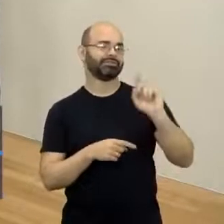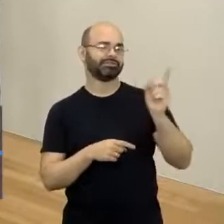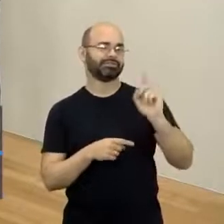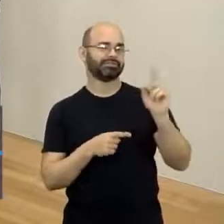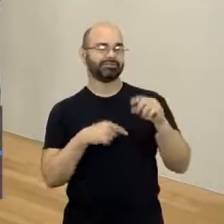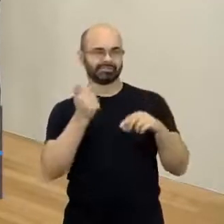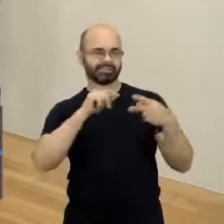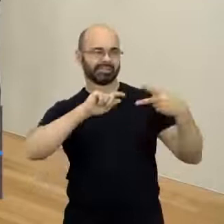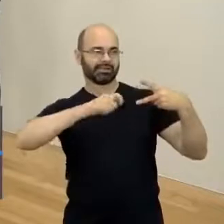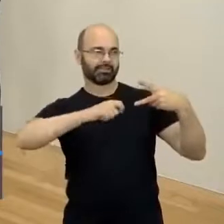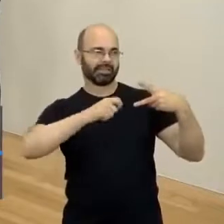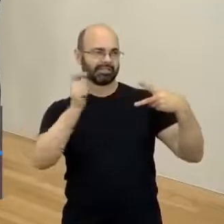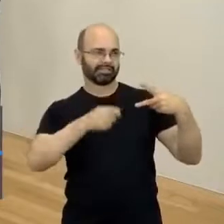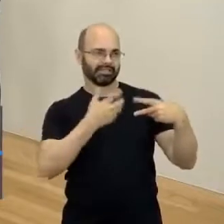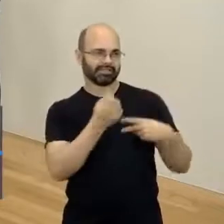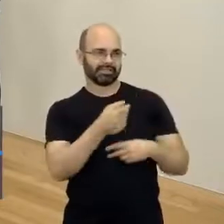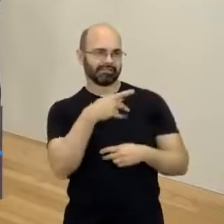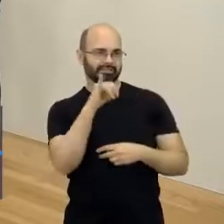Pix?